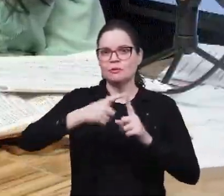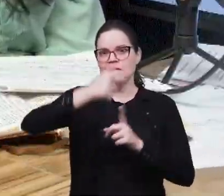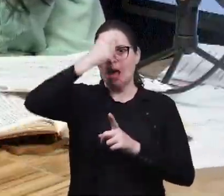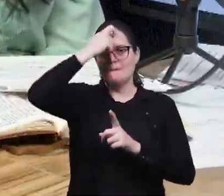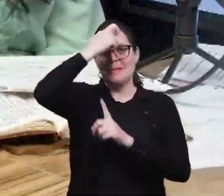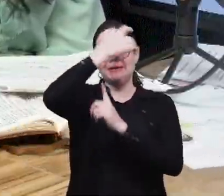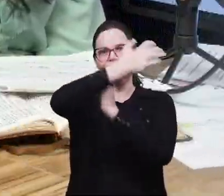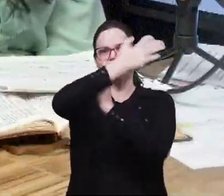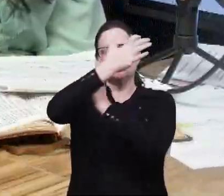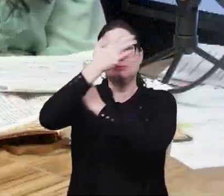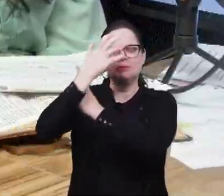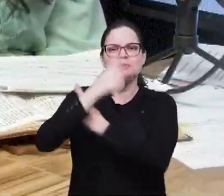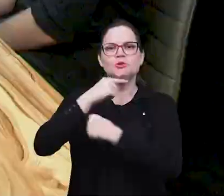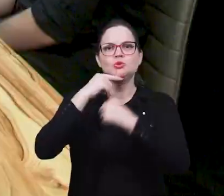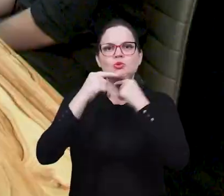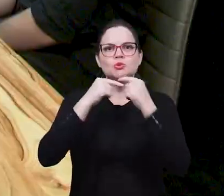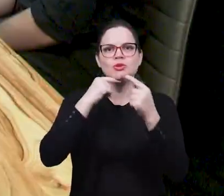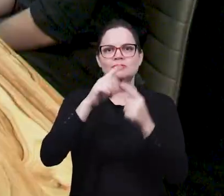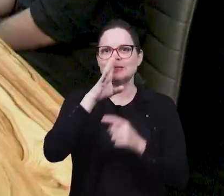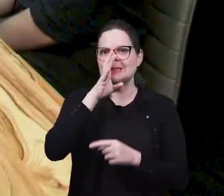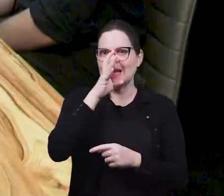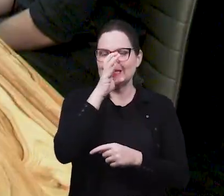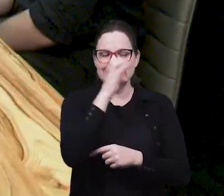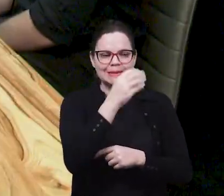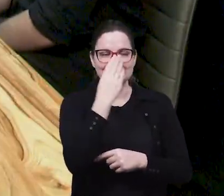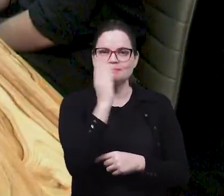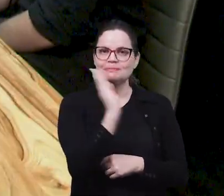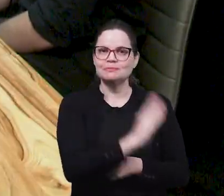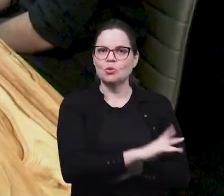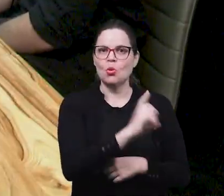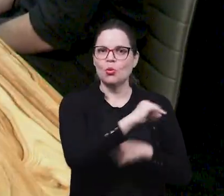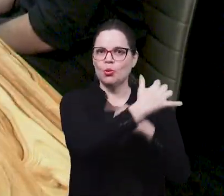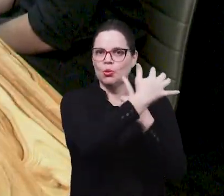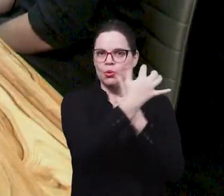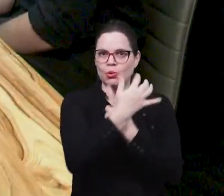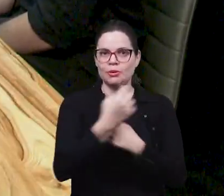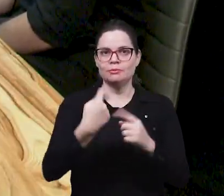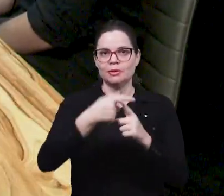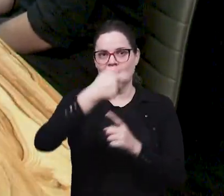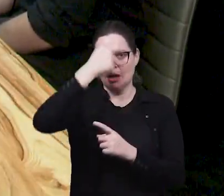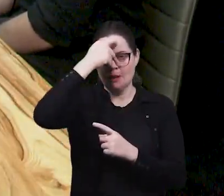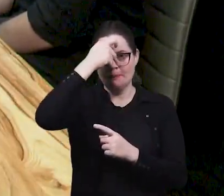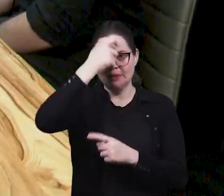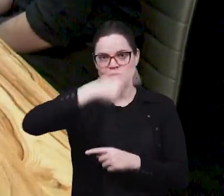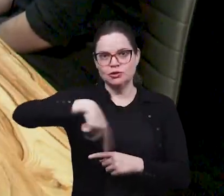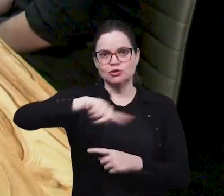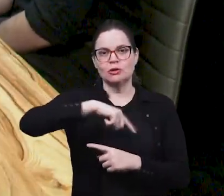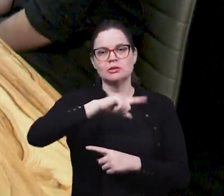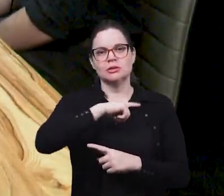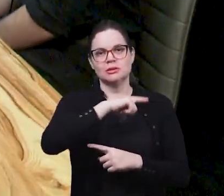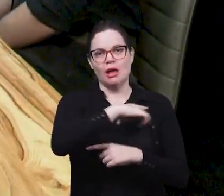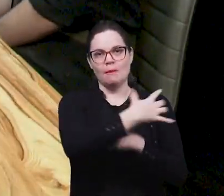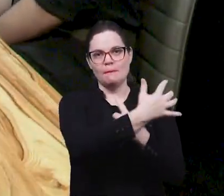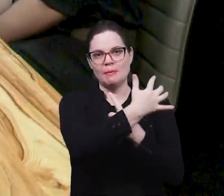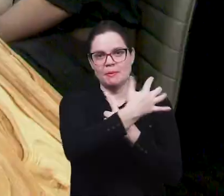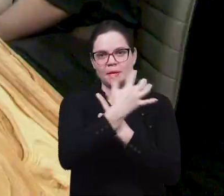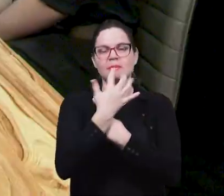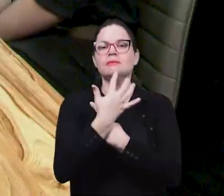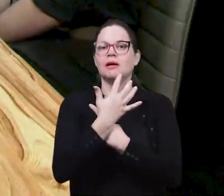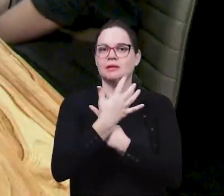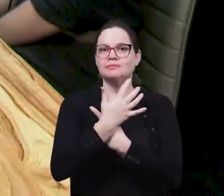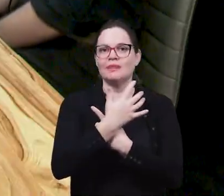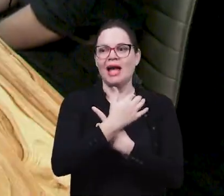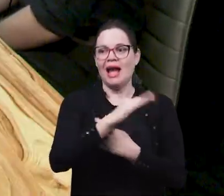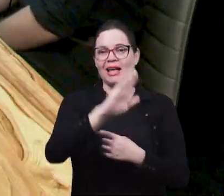mundo tenta impor para você. E essa questão do ataque a nível da mente, ele vai direto na